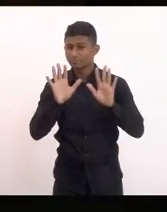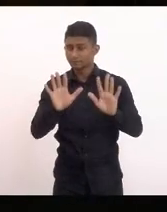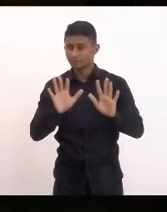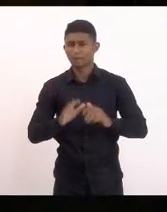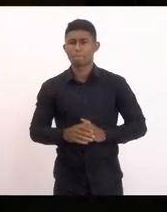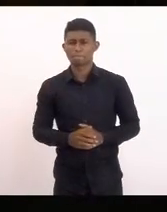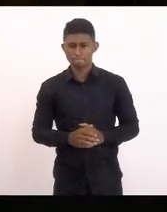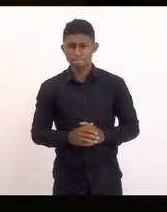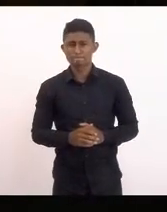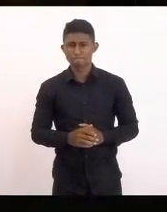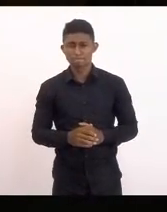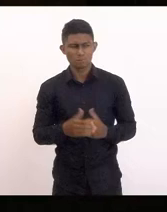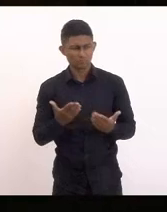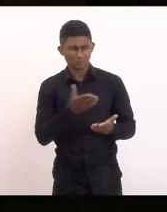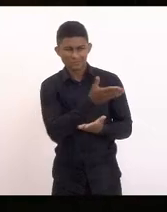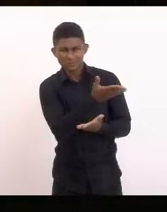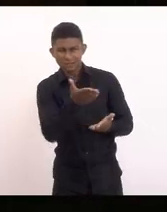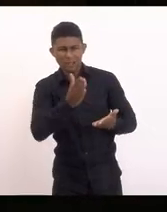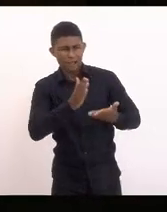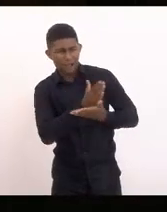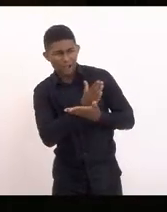Porém, os órgãos de controle